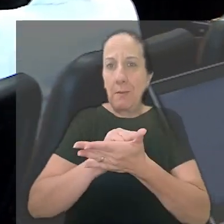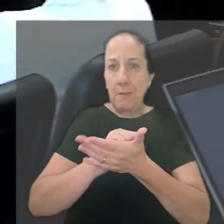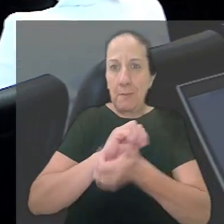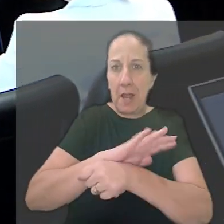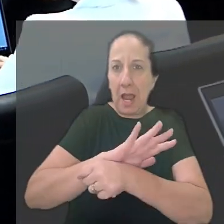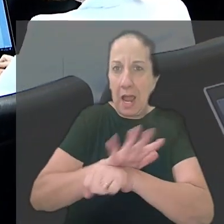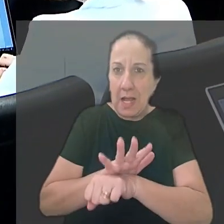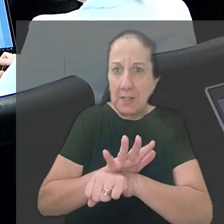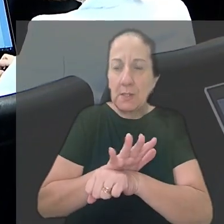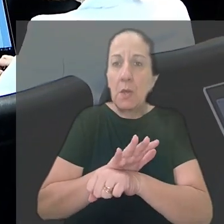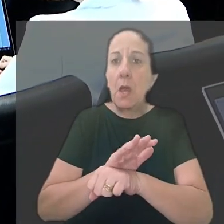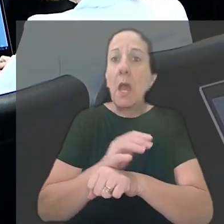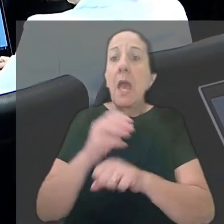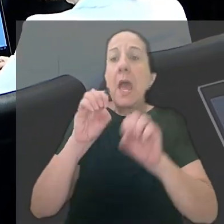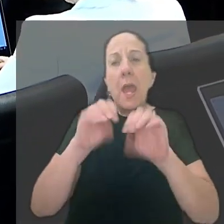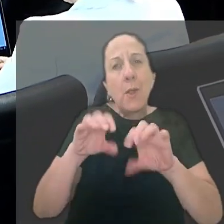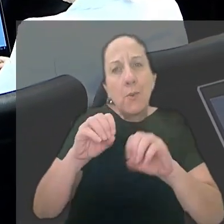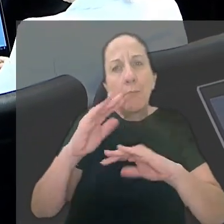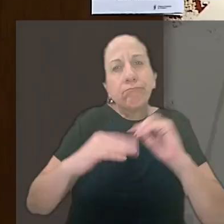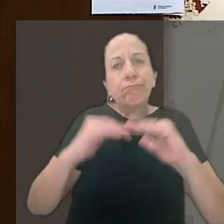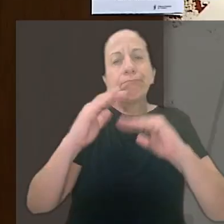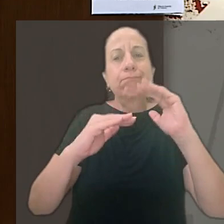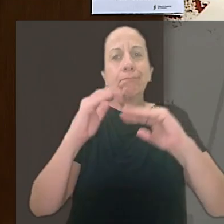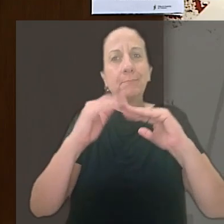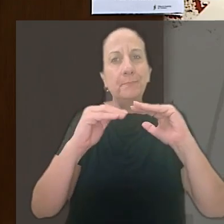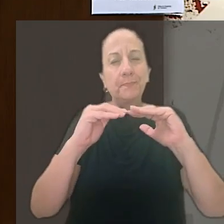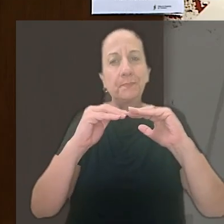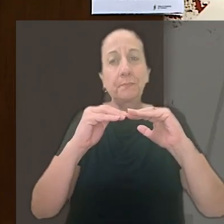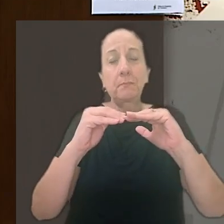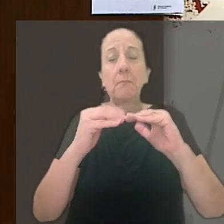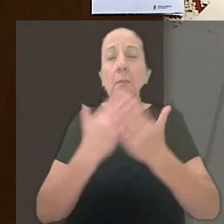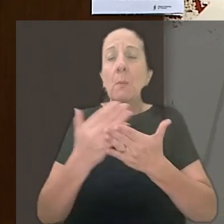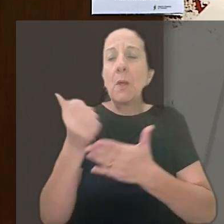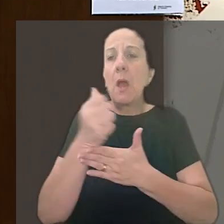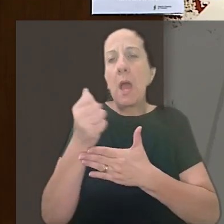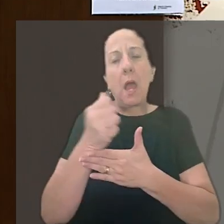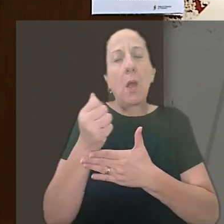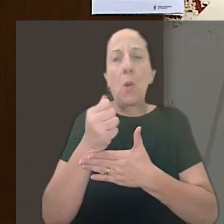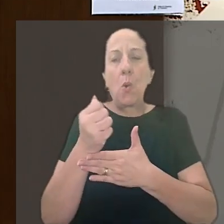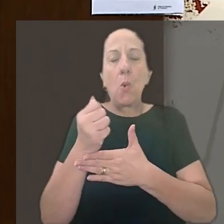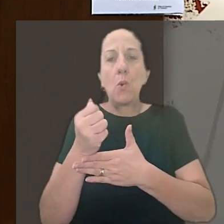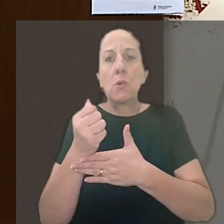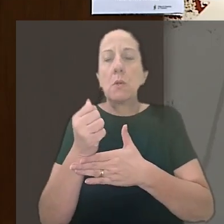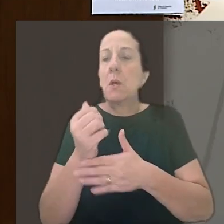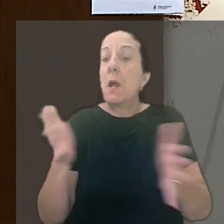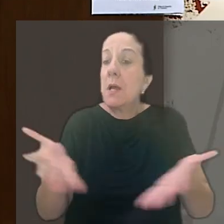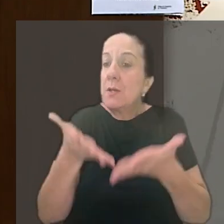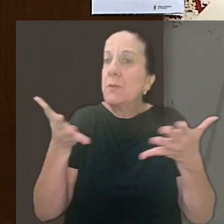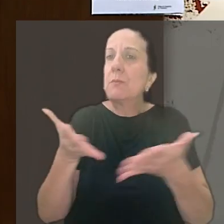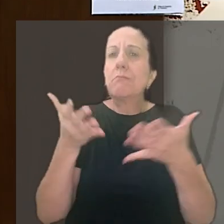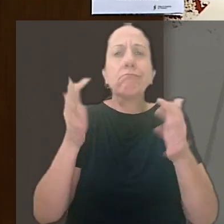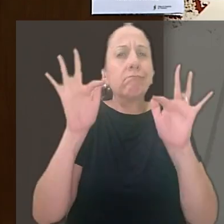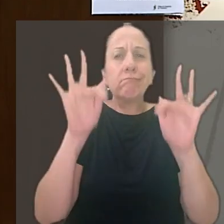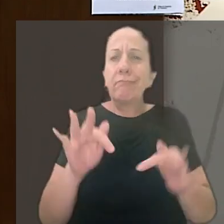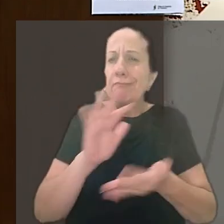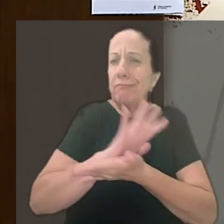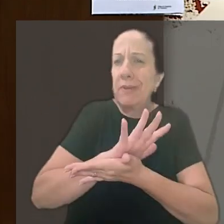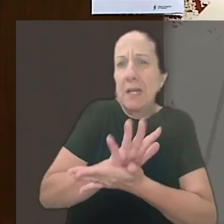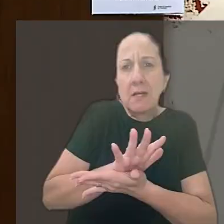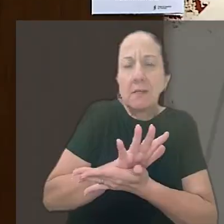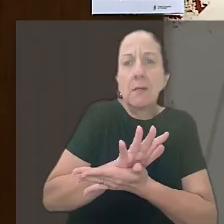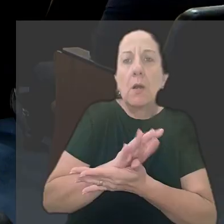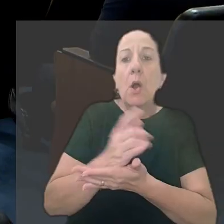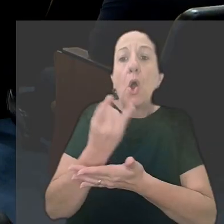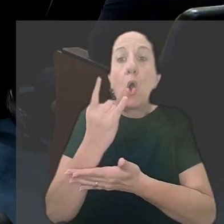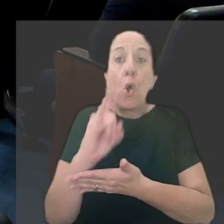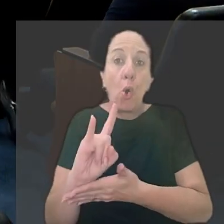Letramento Racial, Reeducar para Construir. Iniciada em agosto, a capacitação busca estimular o combate a atitudes